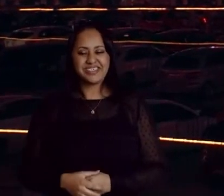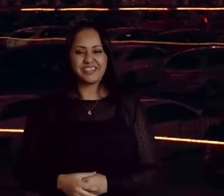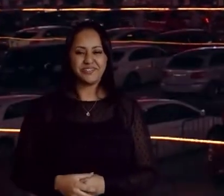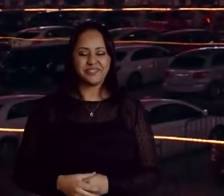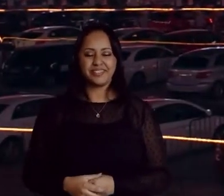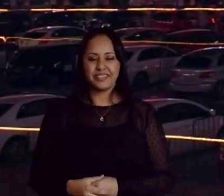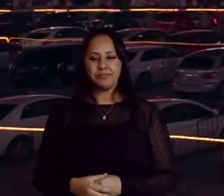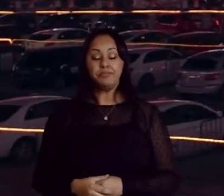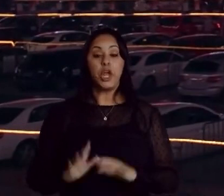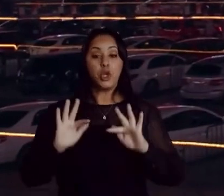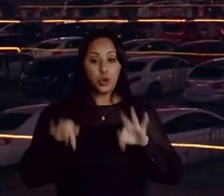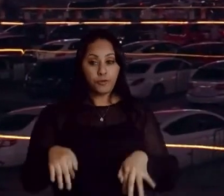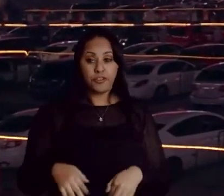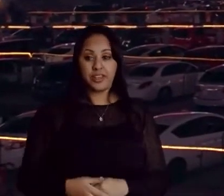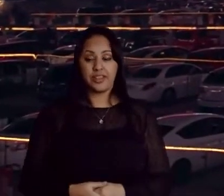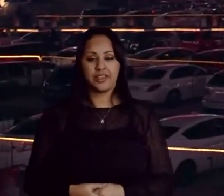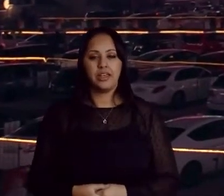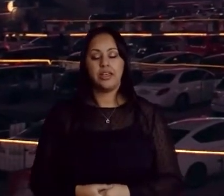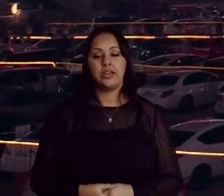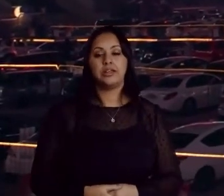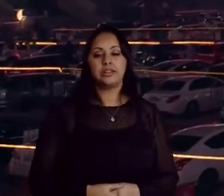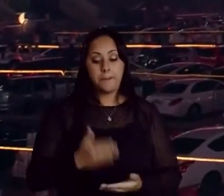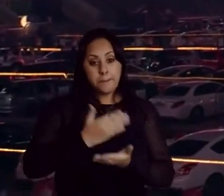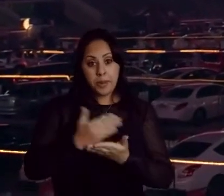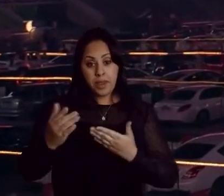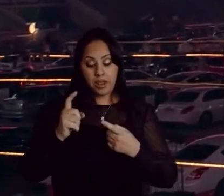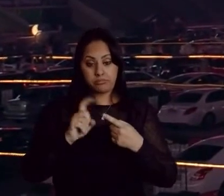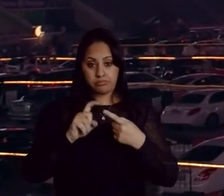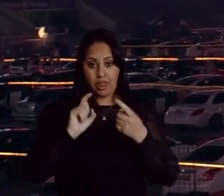Gente, no finzinho da primeira sessão aqui,